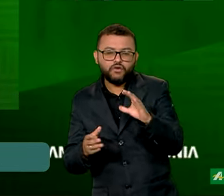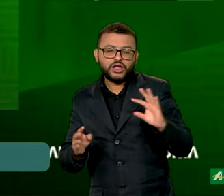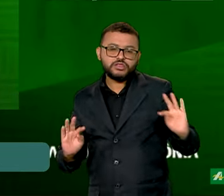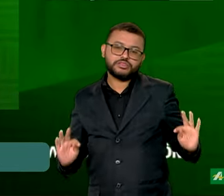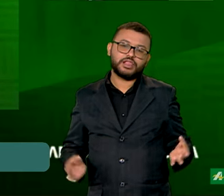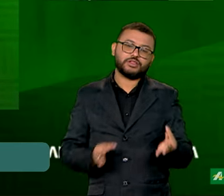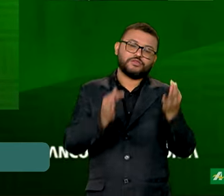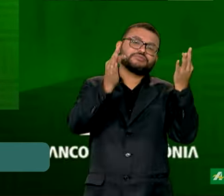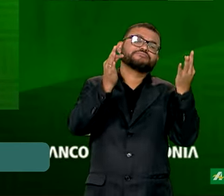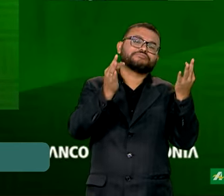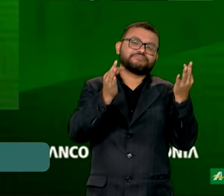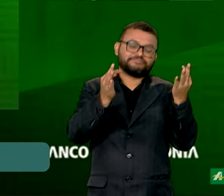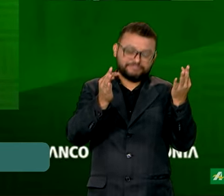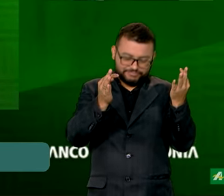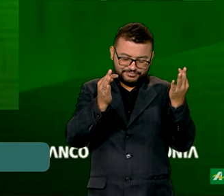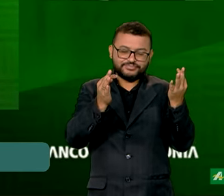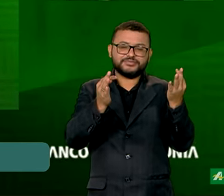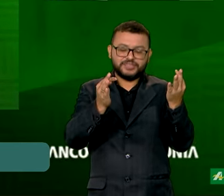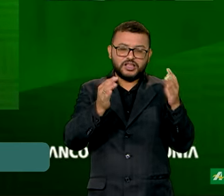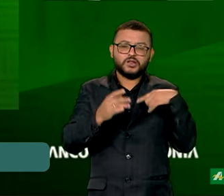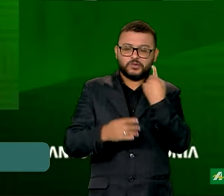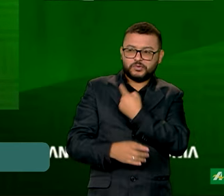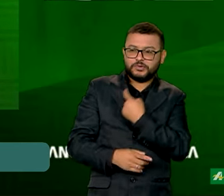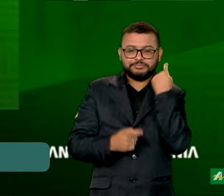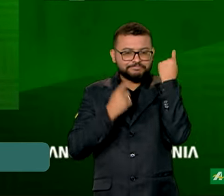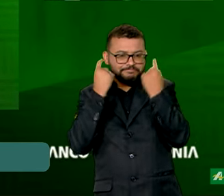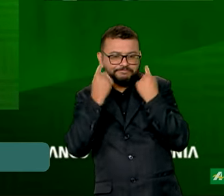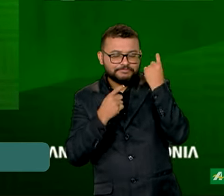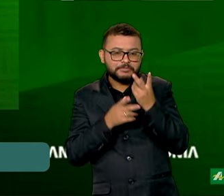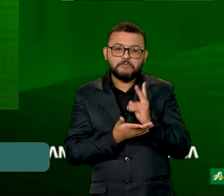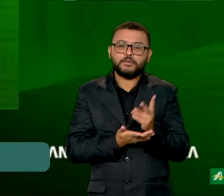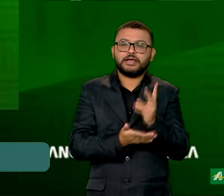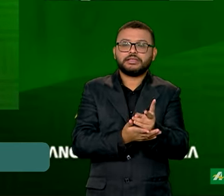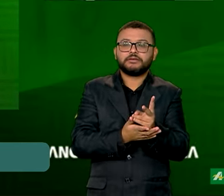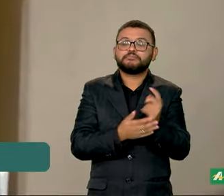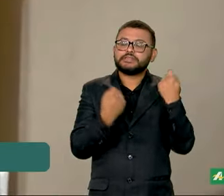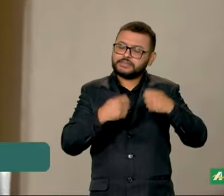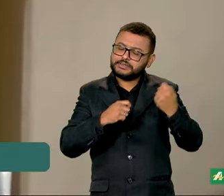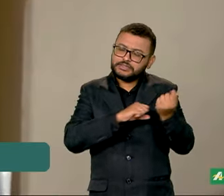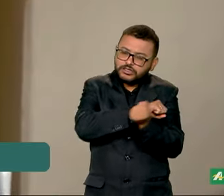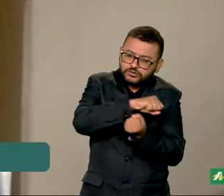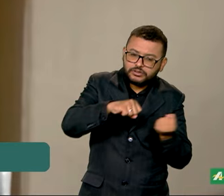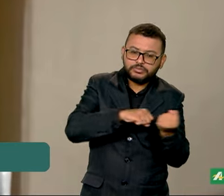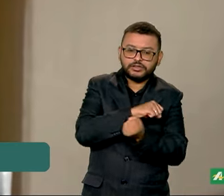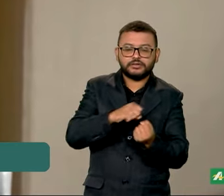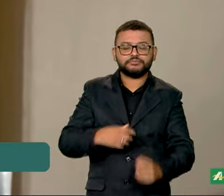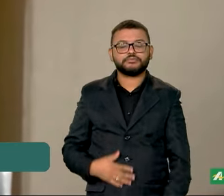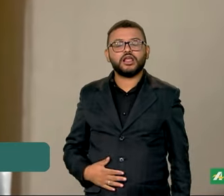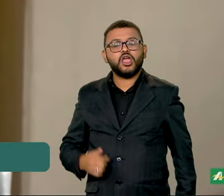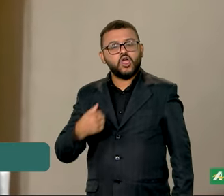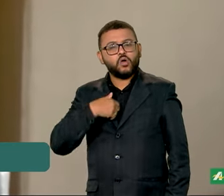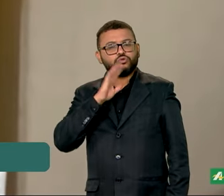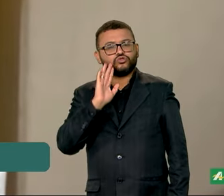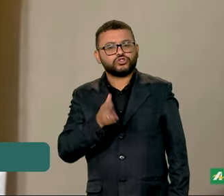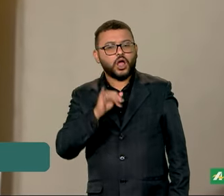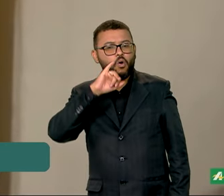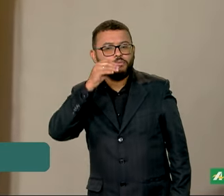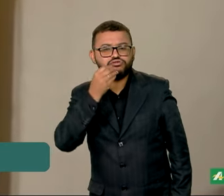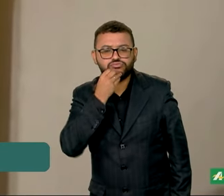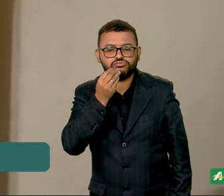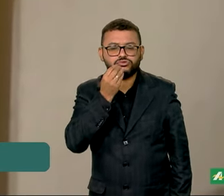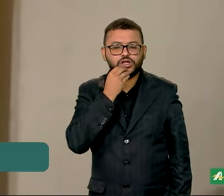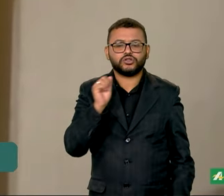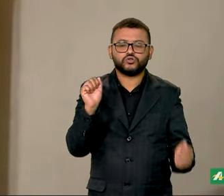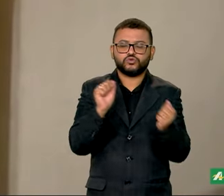região e mais do que isso a gente tá sempre preocupado com a sustentabilidade eu tive oportunidade junto com o Lessa de